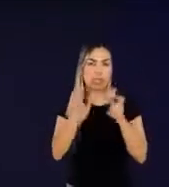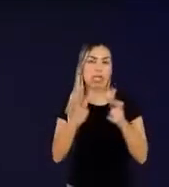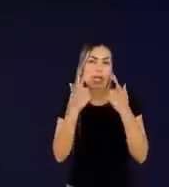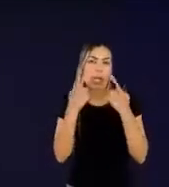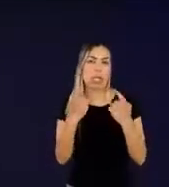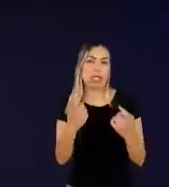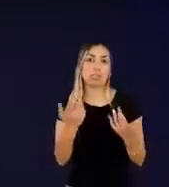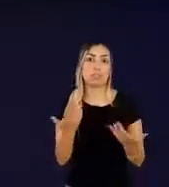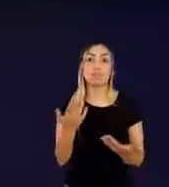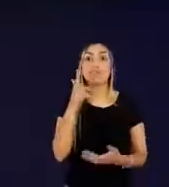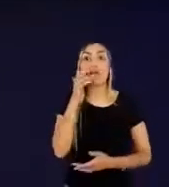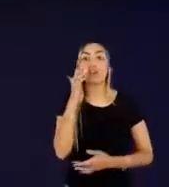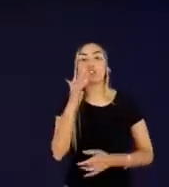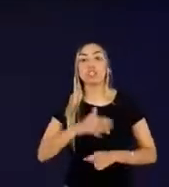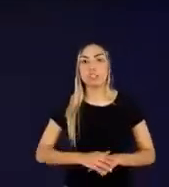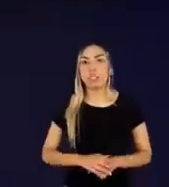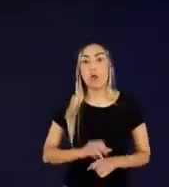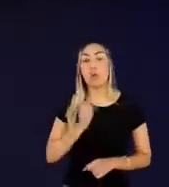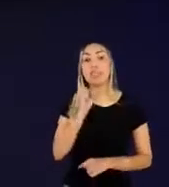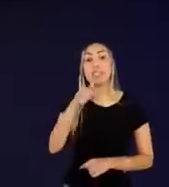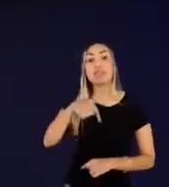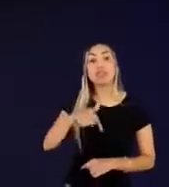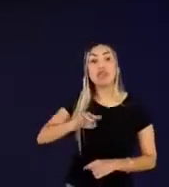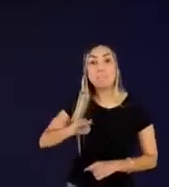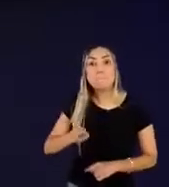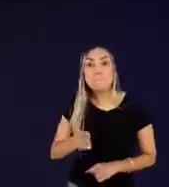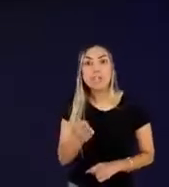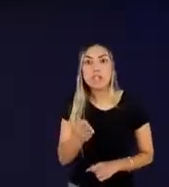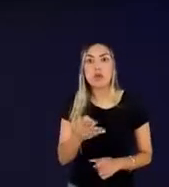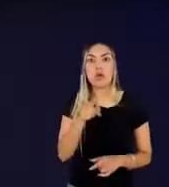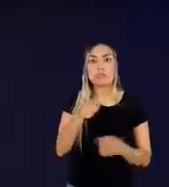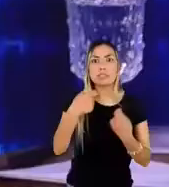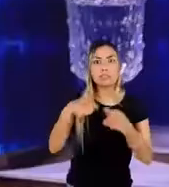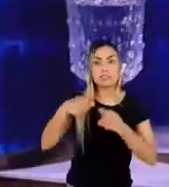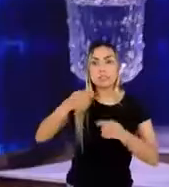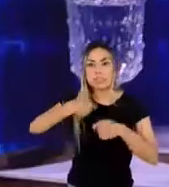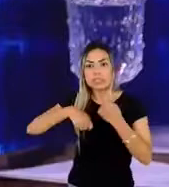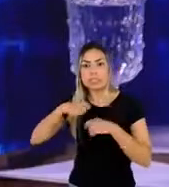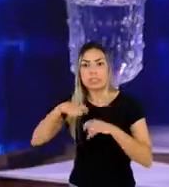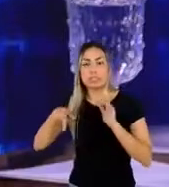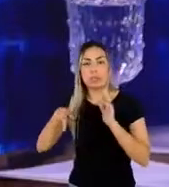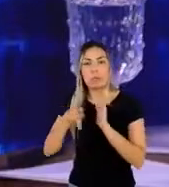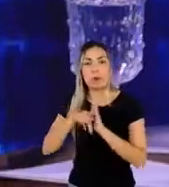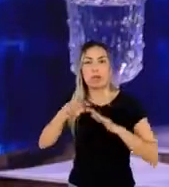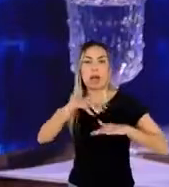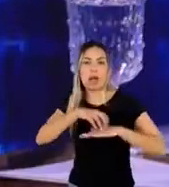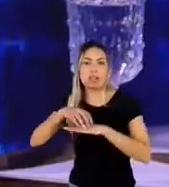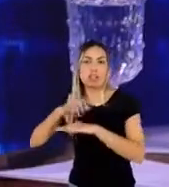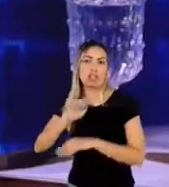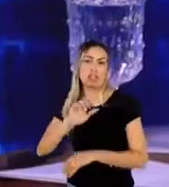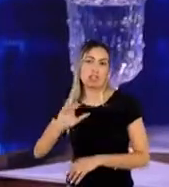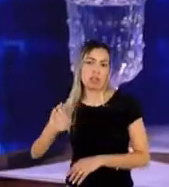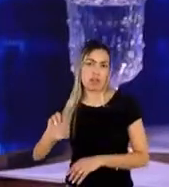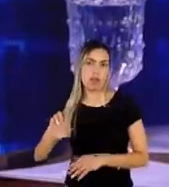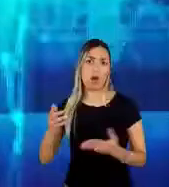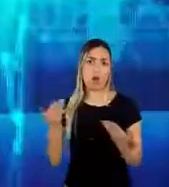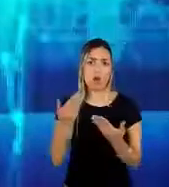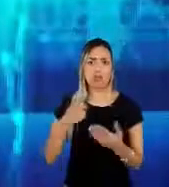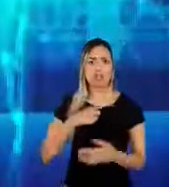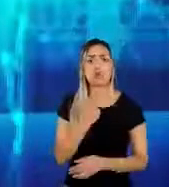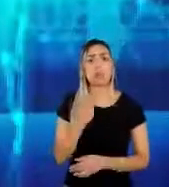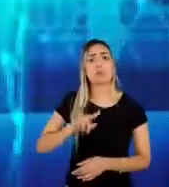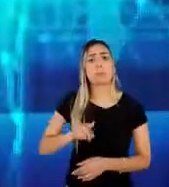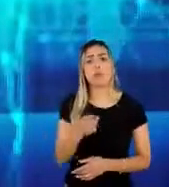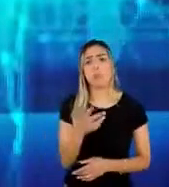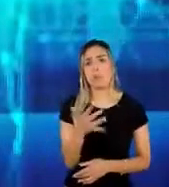administrar 87 milhões de agentes na CCE. Hoje você tem pouco mais de 12 mil. Então, é toda uma revolução